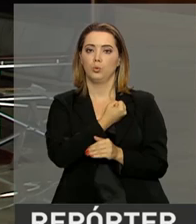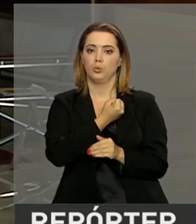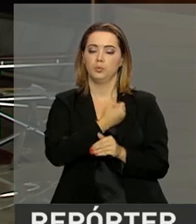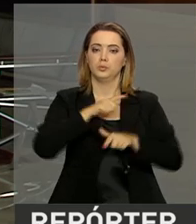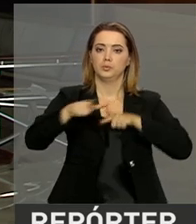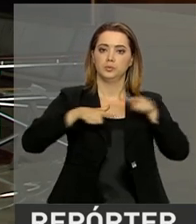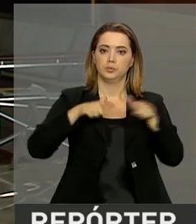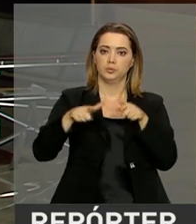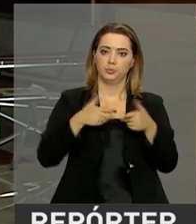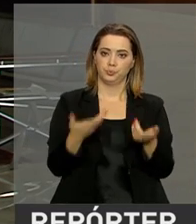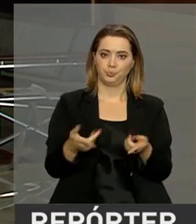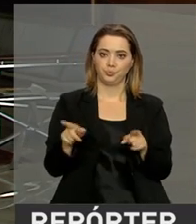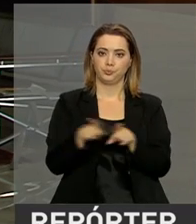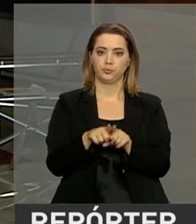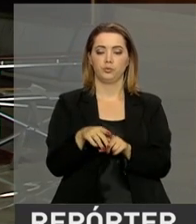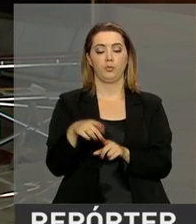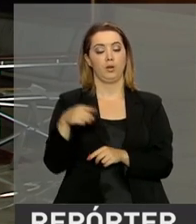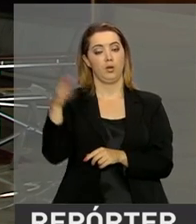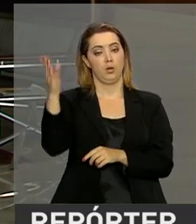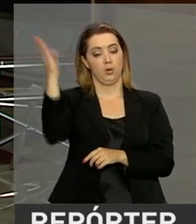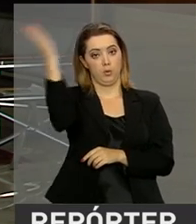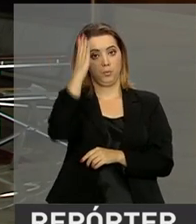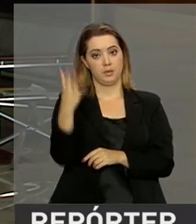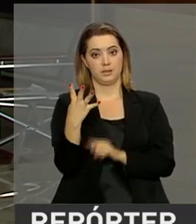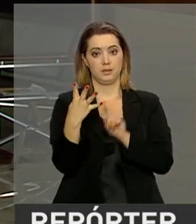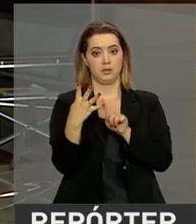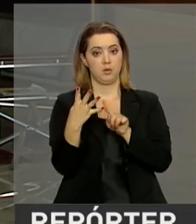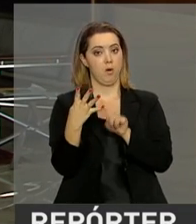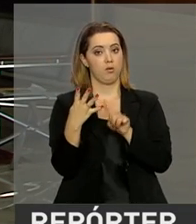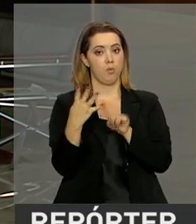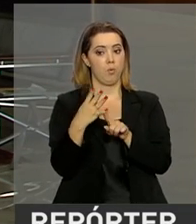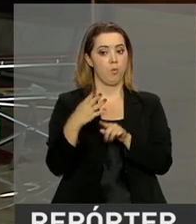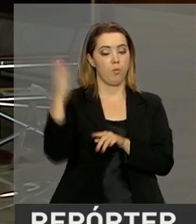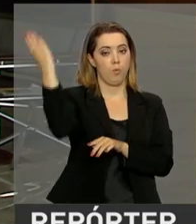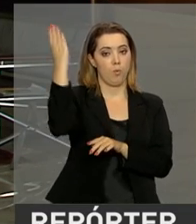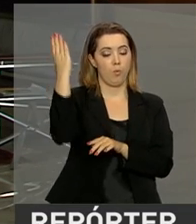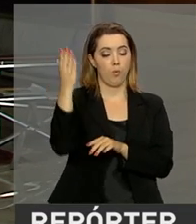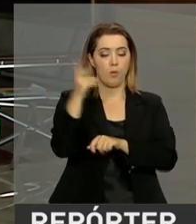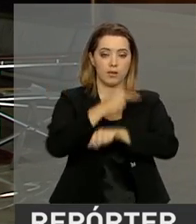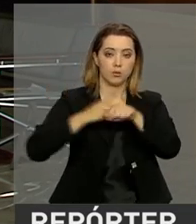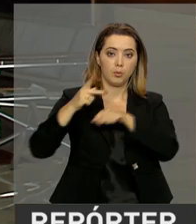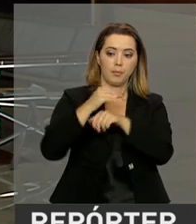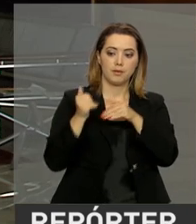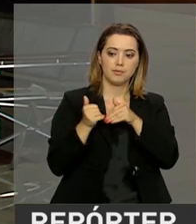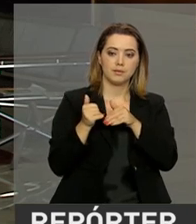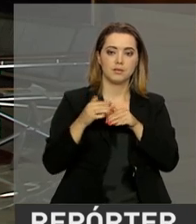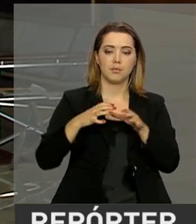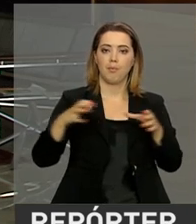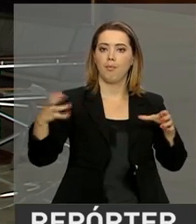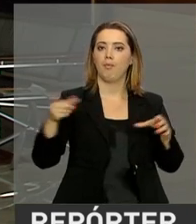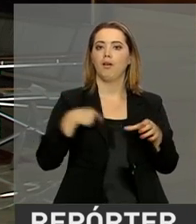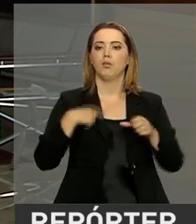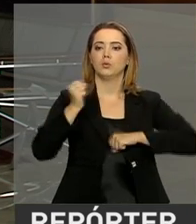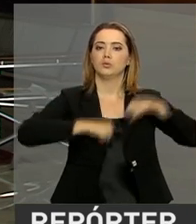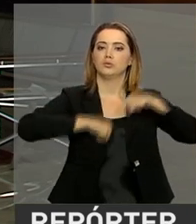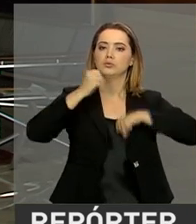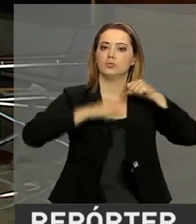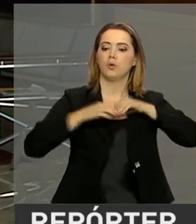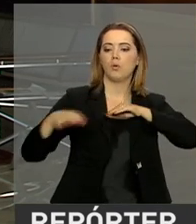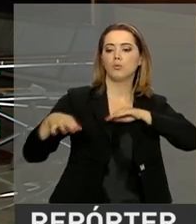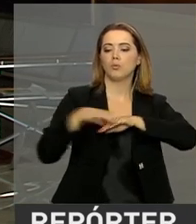quarto maior produtor de calçados do mundo exporta para mais de 150 países e gera em torno de